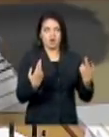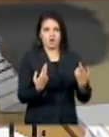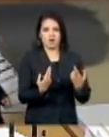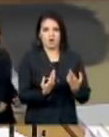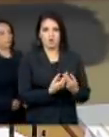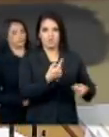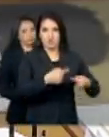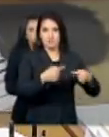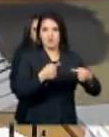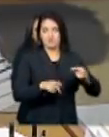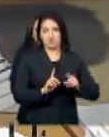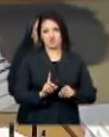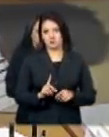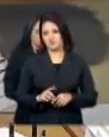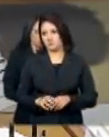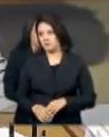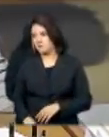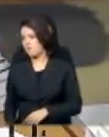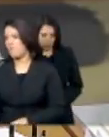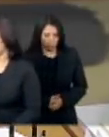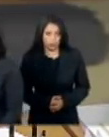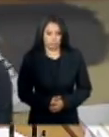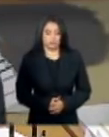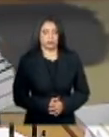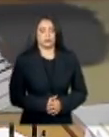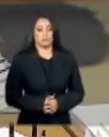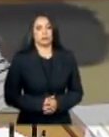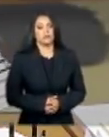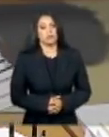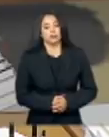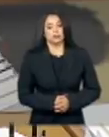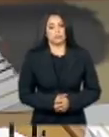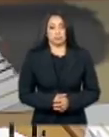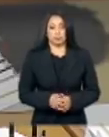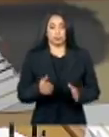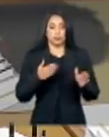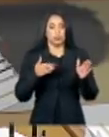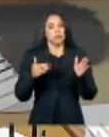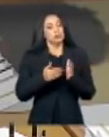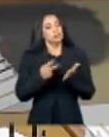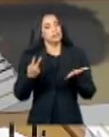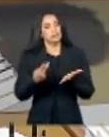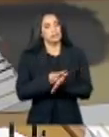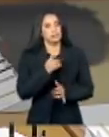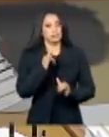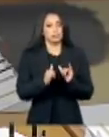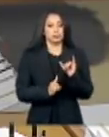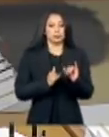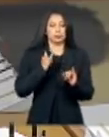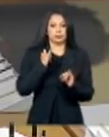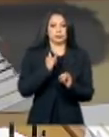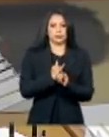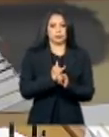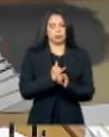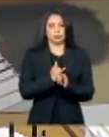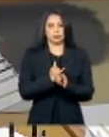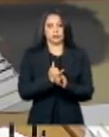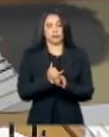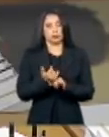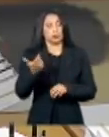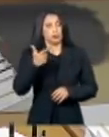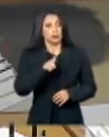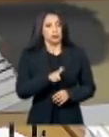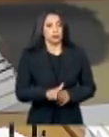respeito todo ocorre de forma virtual prosseguiu se passou se a responder